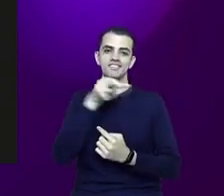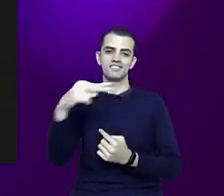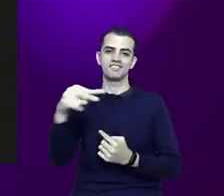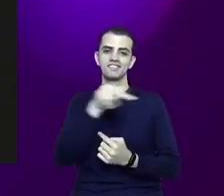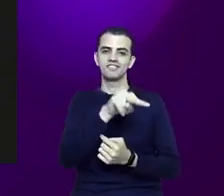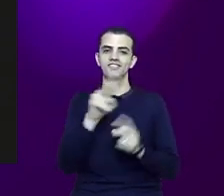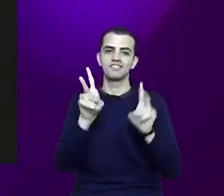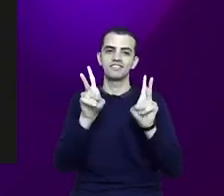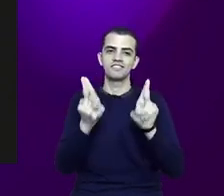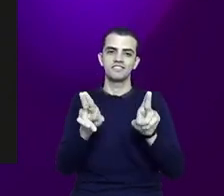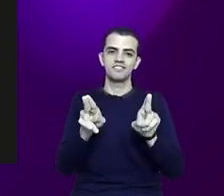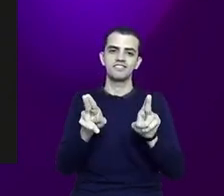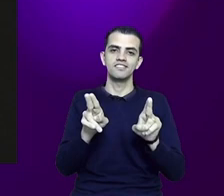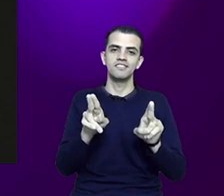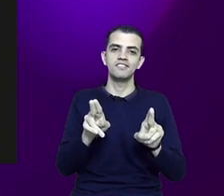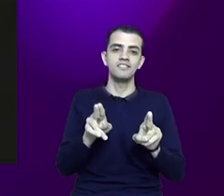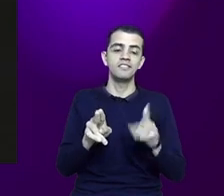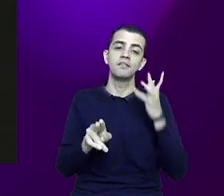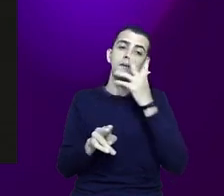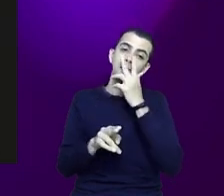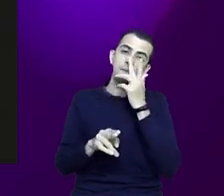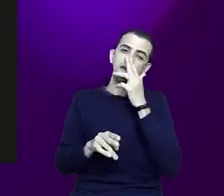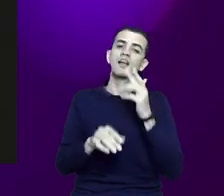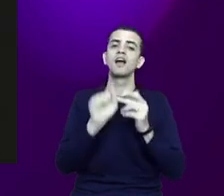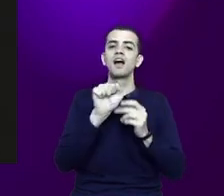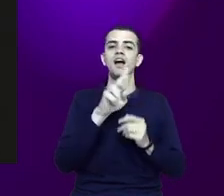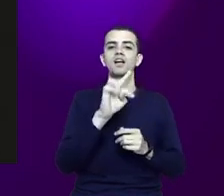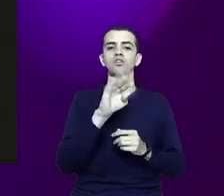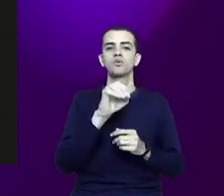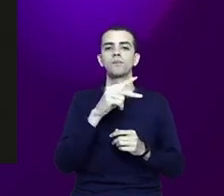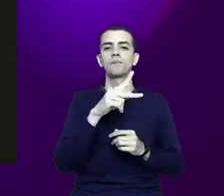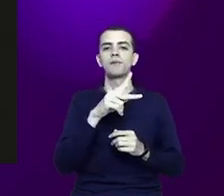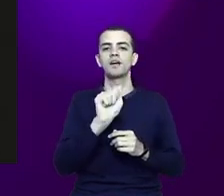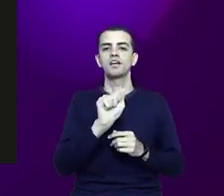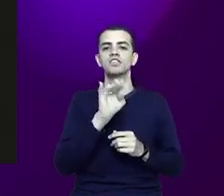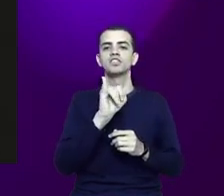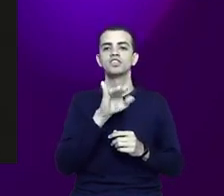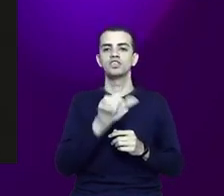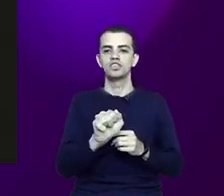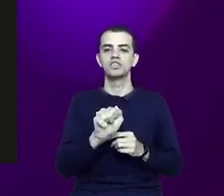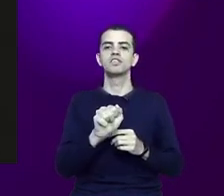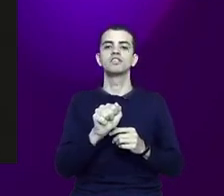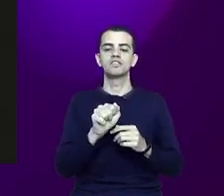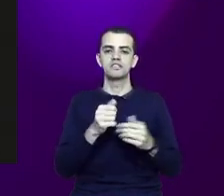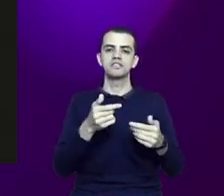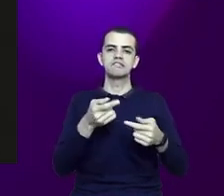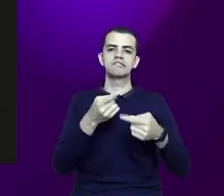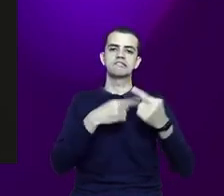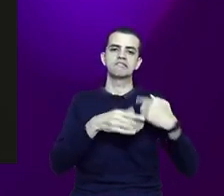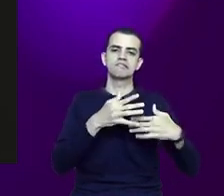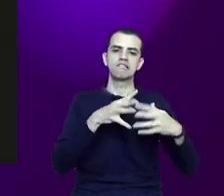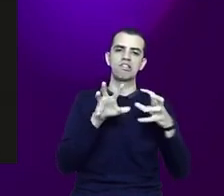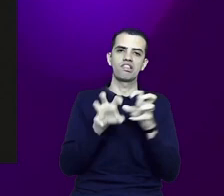que um paciente que tem uma artropatia degenerativa, né, com osteofitose já de